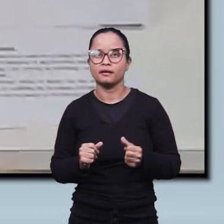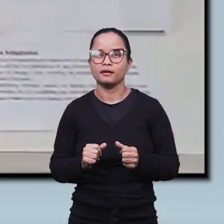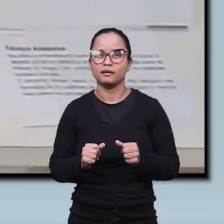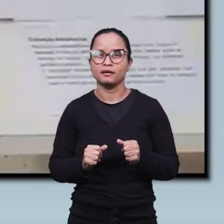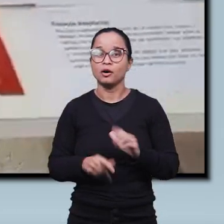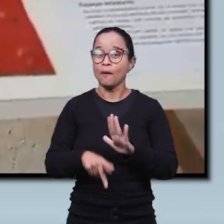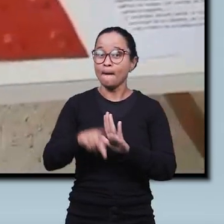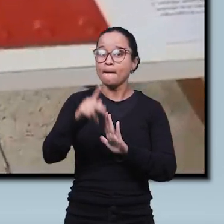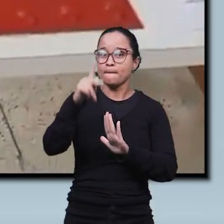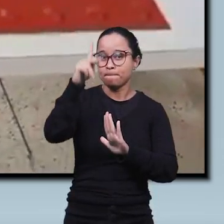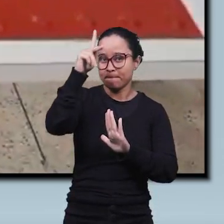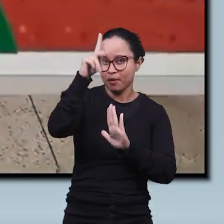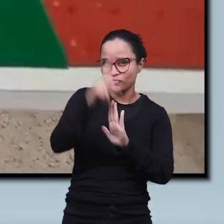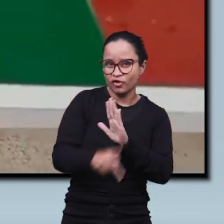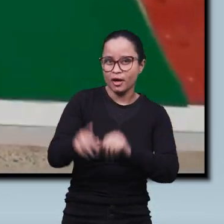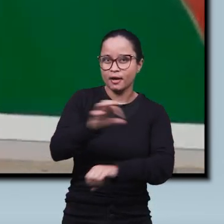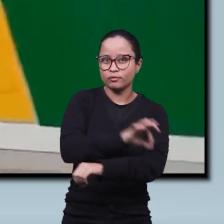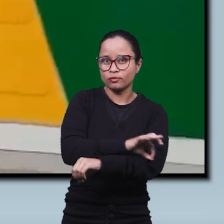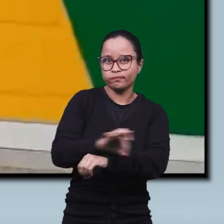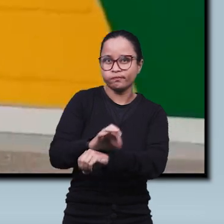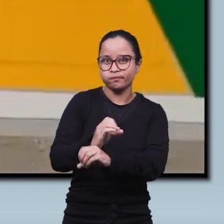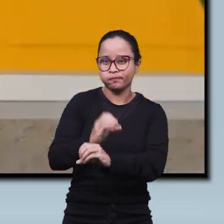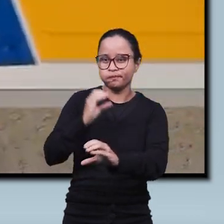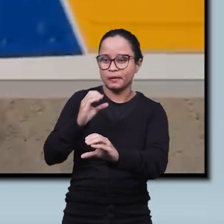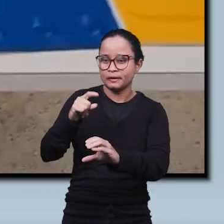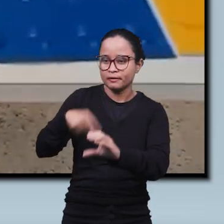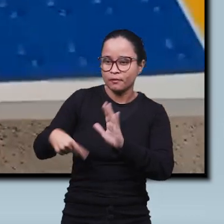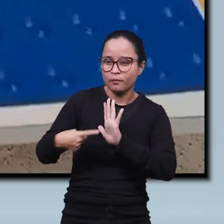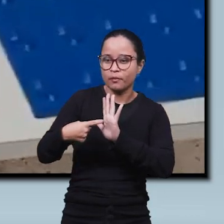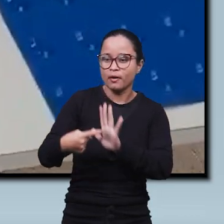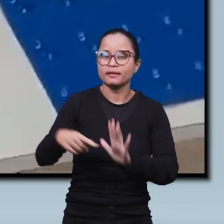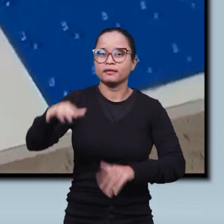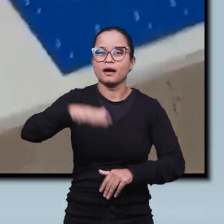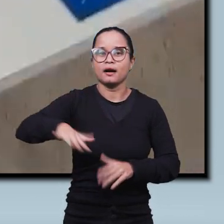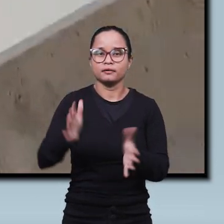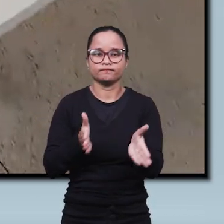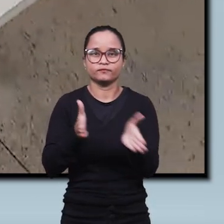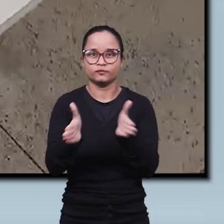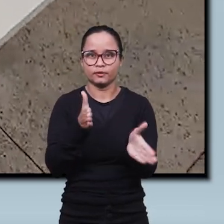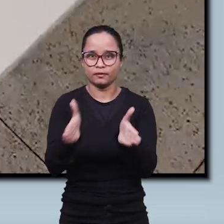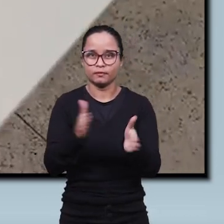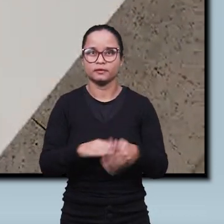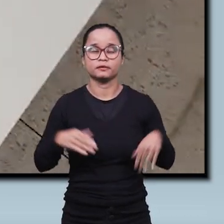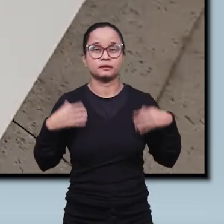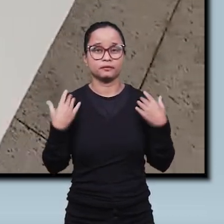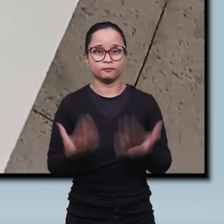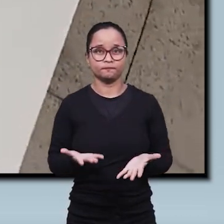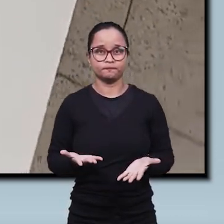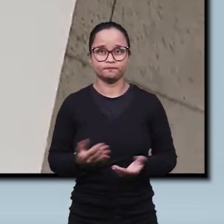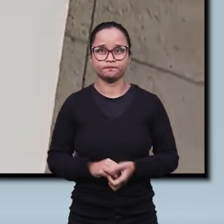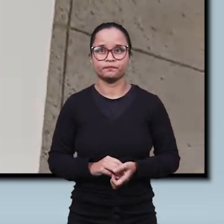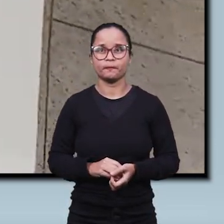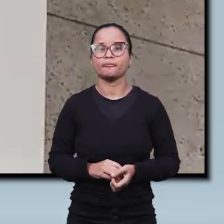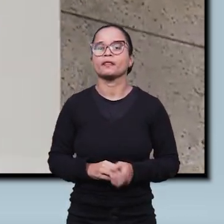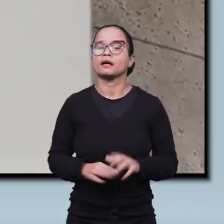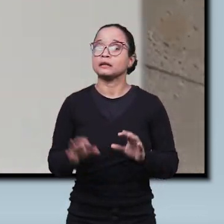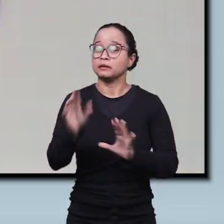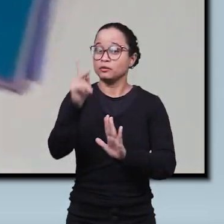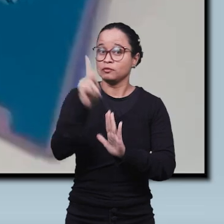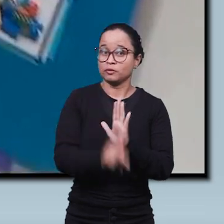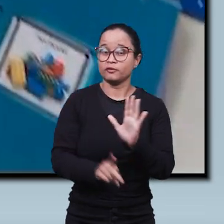projetos arquitetônicos visando o ambiente ali de acessibilidade, né? Então, alguns